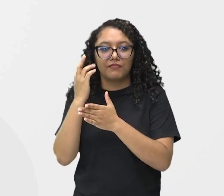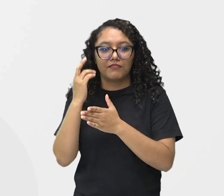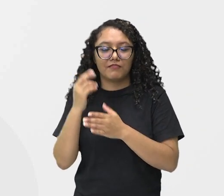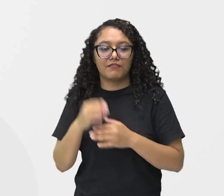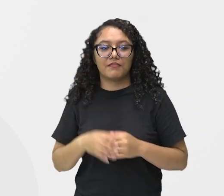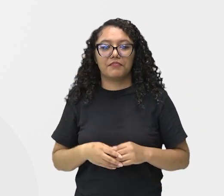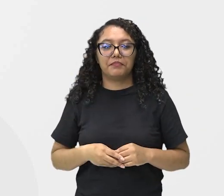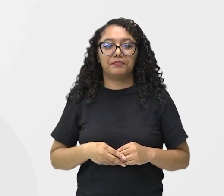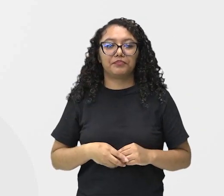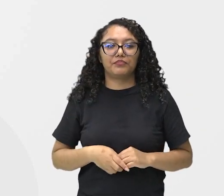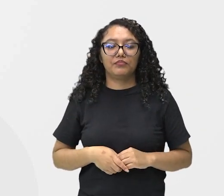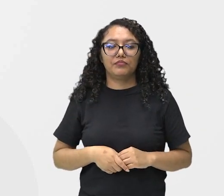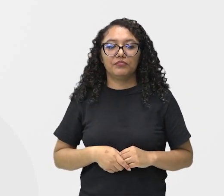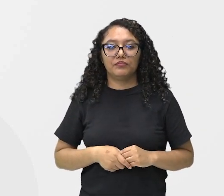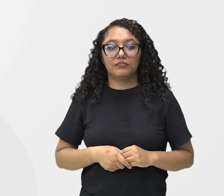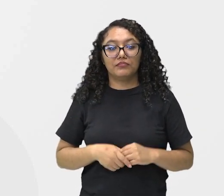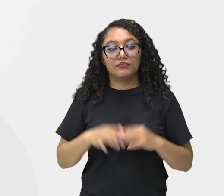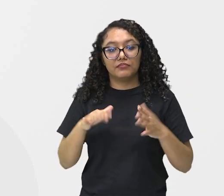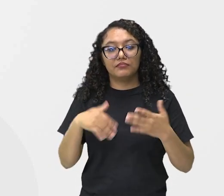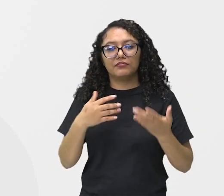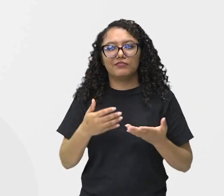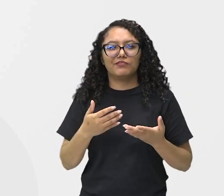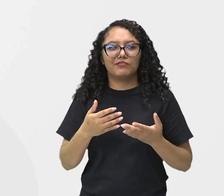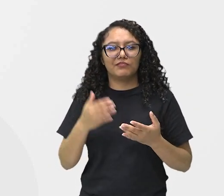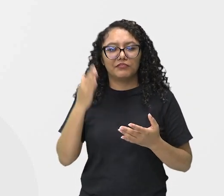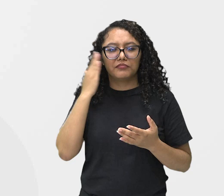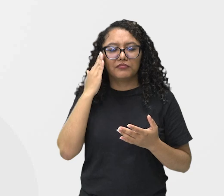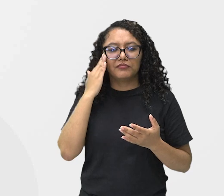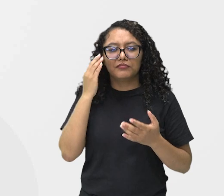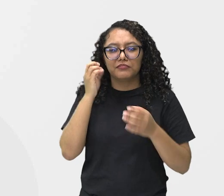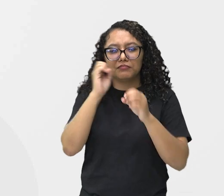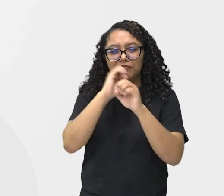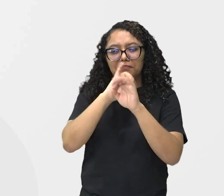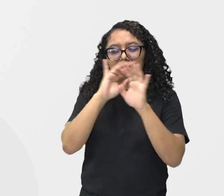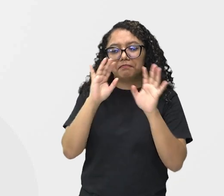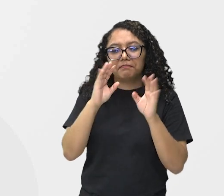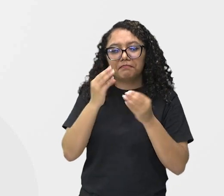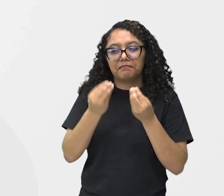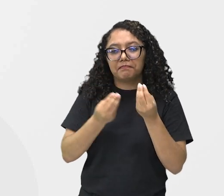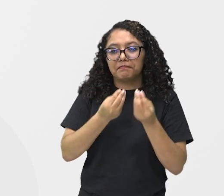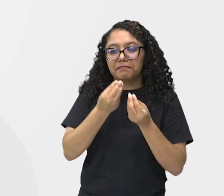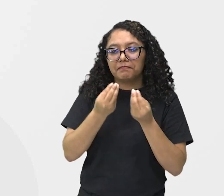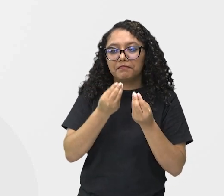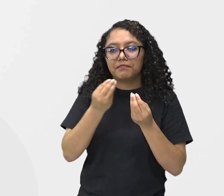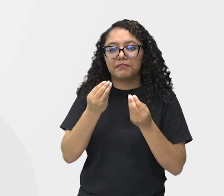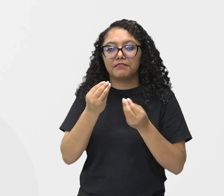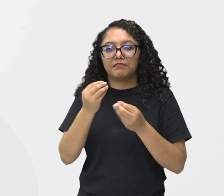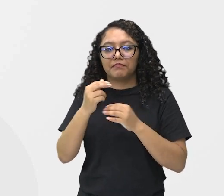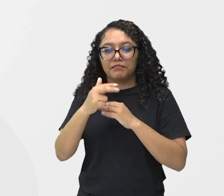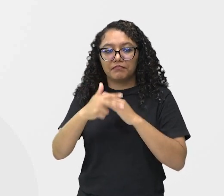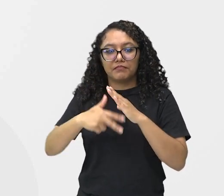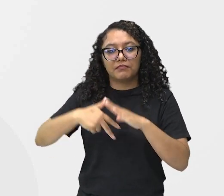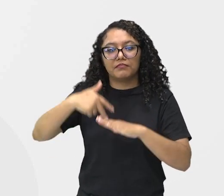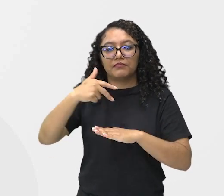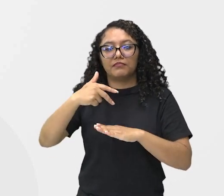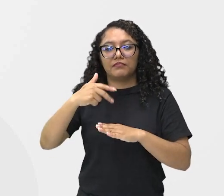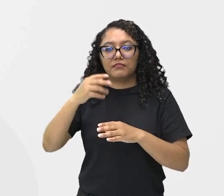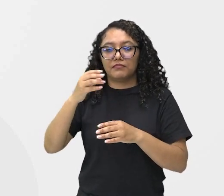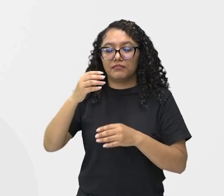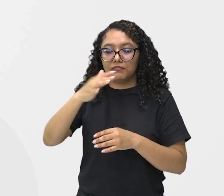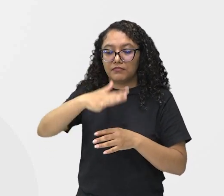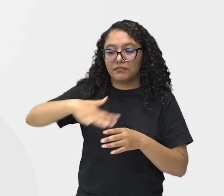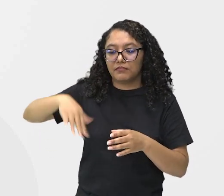além. E aí nós vamos ver como que ela é tratada, essa transcendência, dentro da